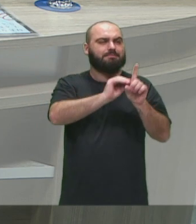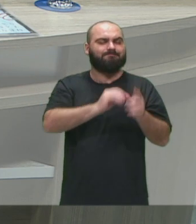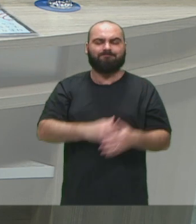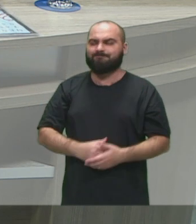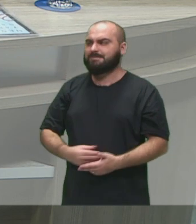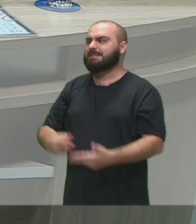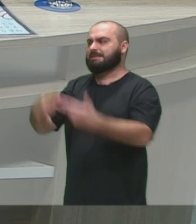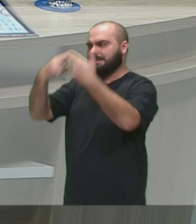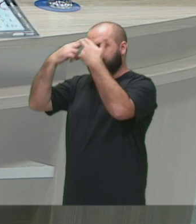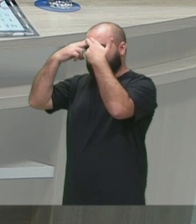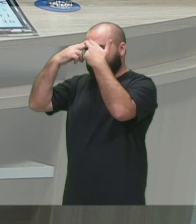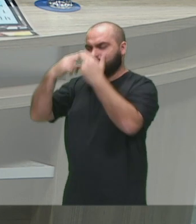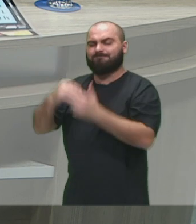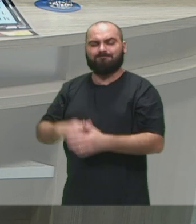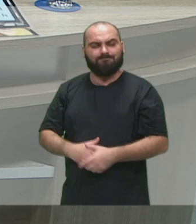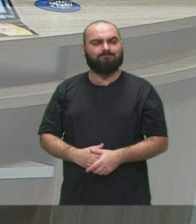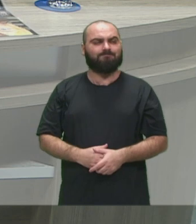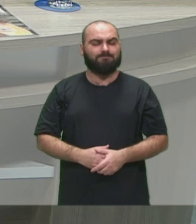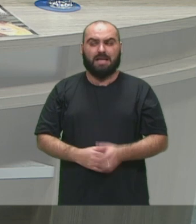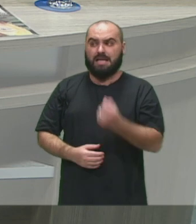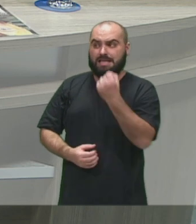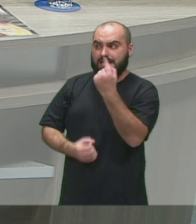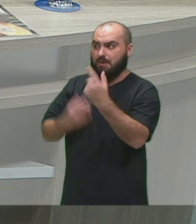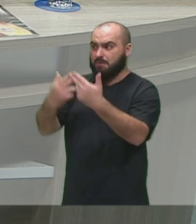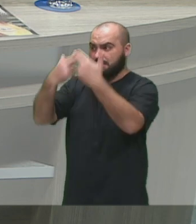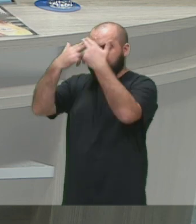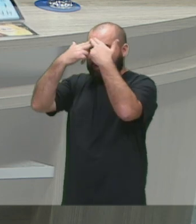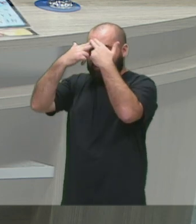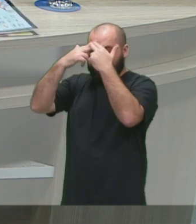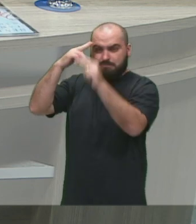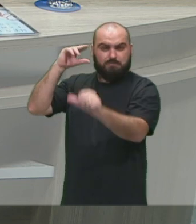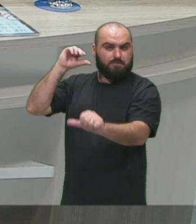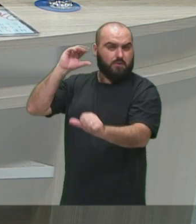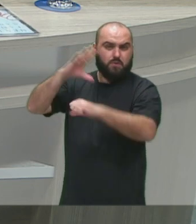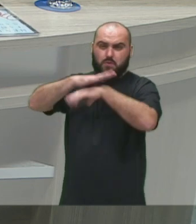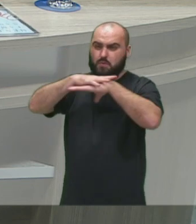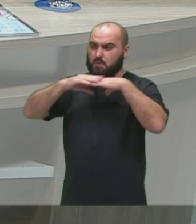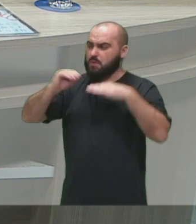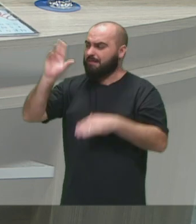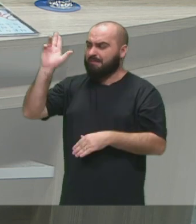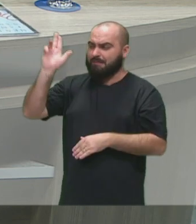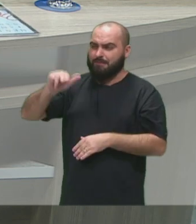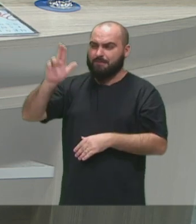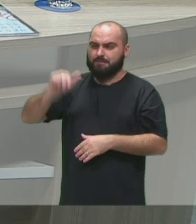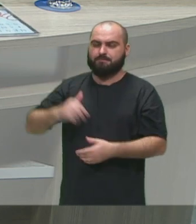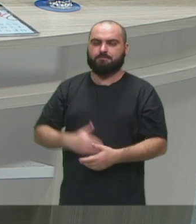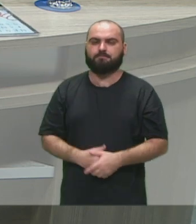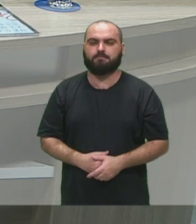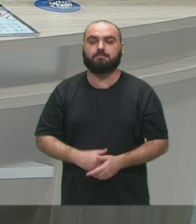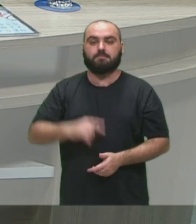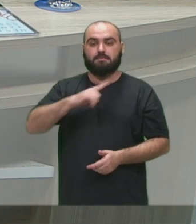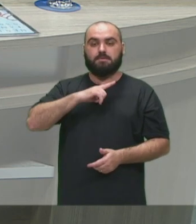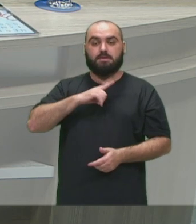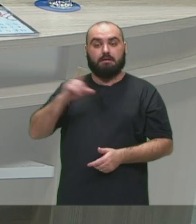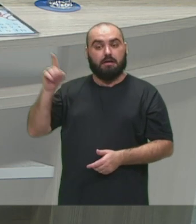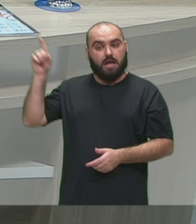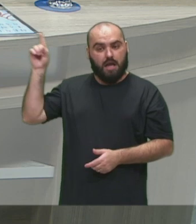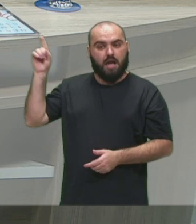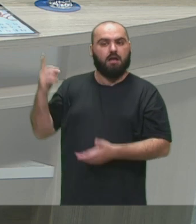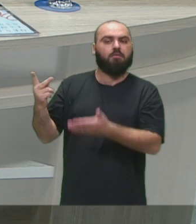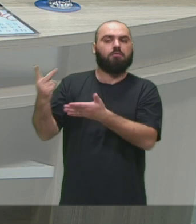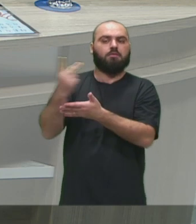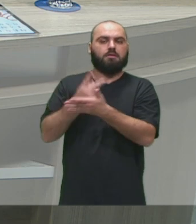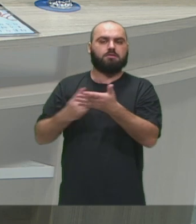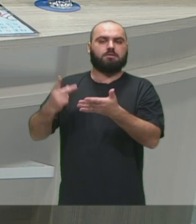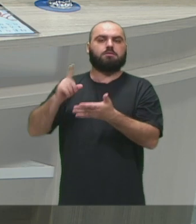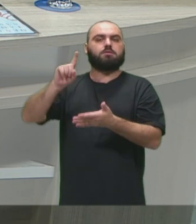muitos. E alguns traumas são irreversíveis, né? Os traumas são muitos. Eu tenho essa obra, que é